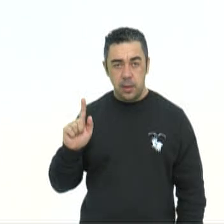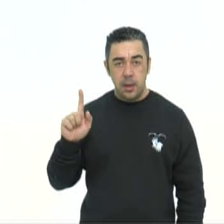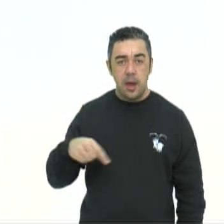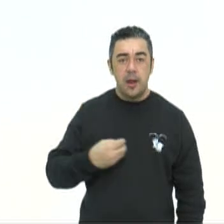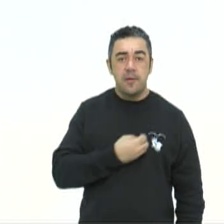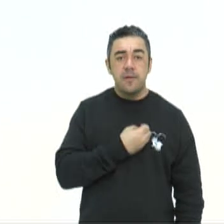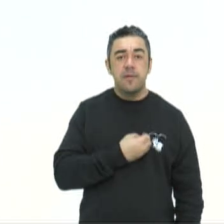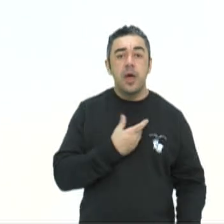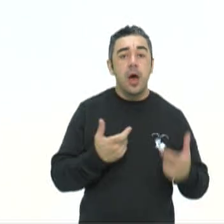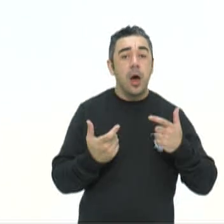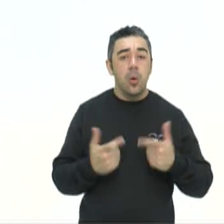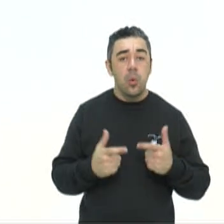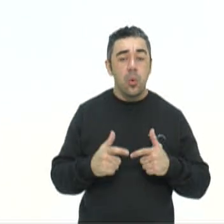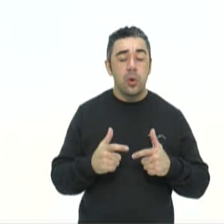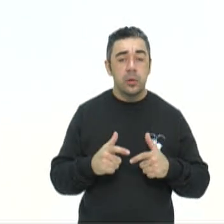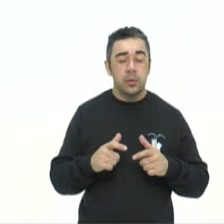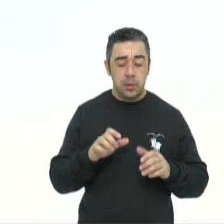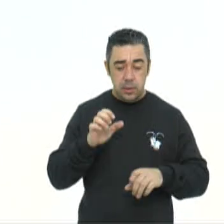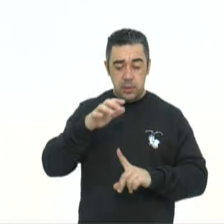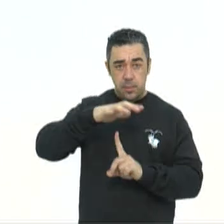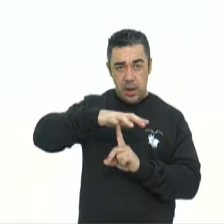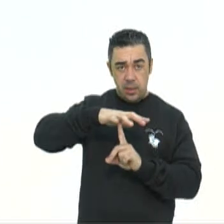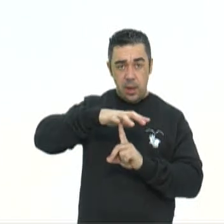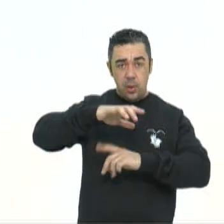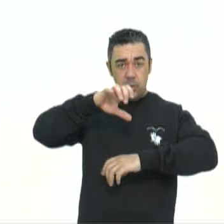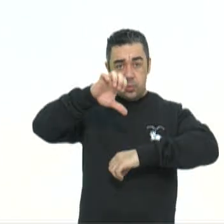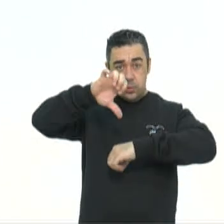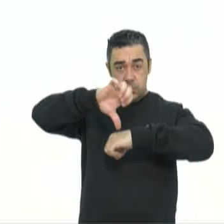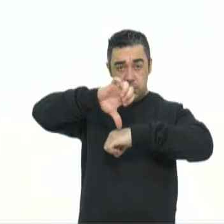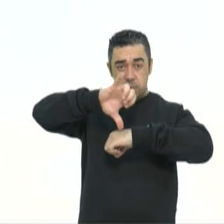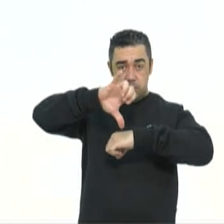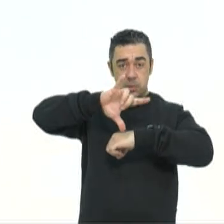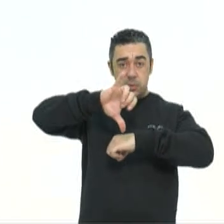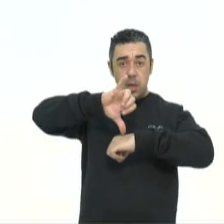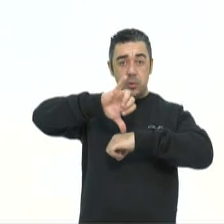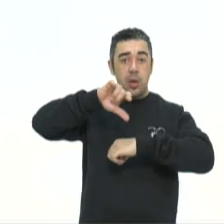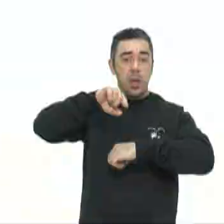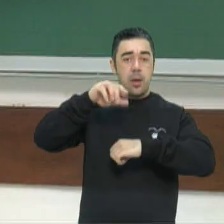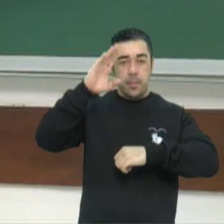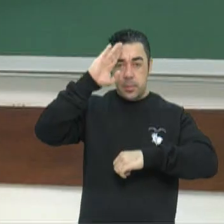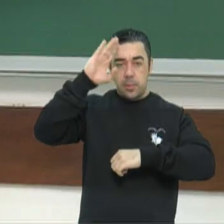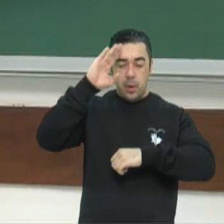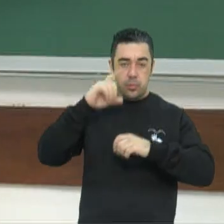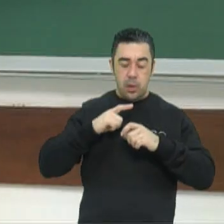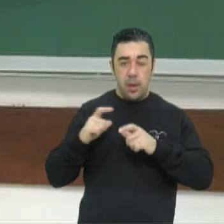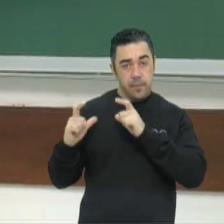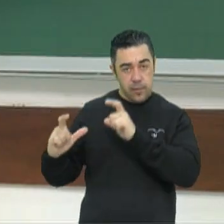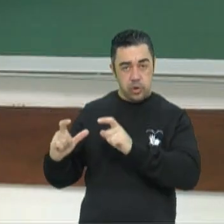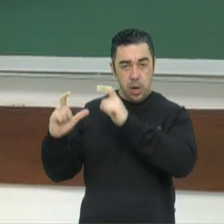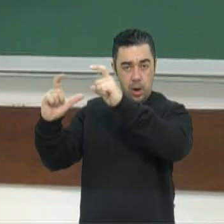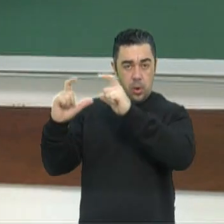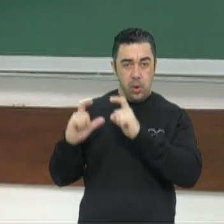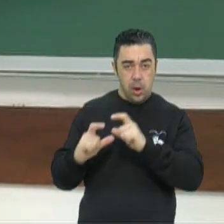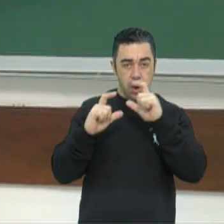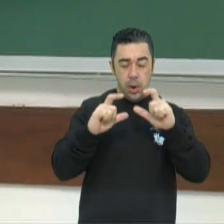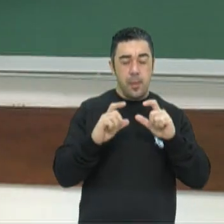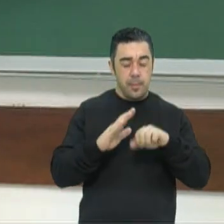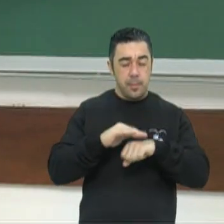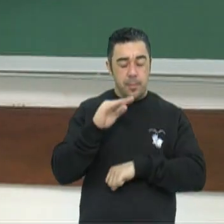região central do Paraná, destacando ali, tá? Eram várias regiões, não somente essa, mas